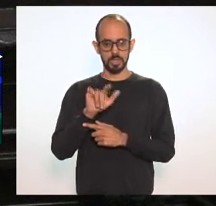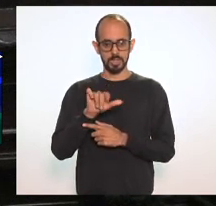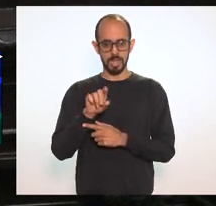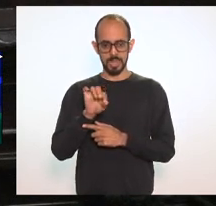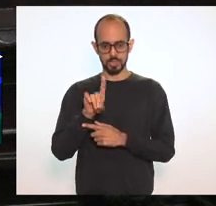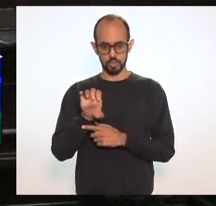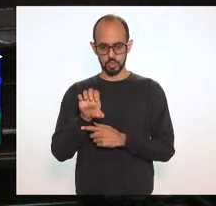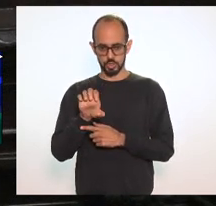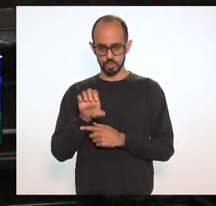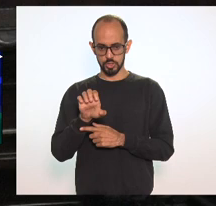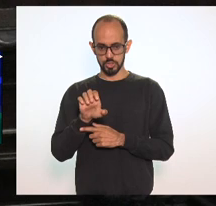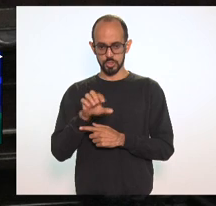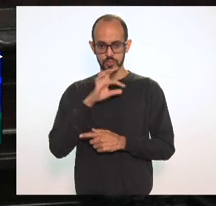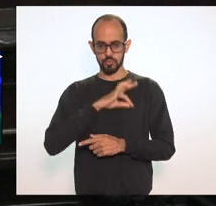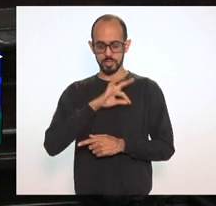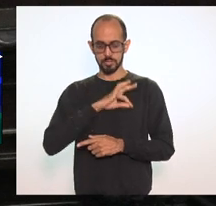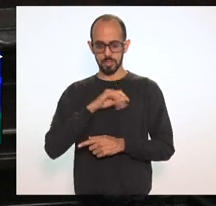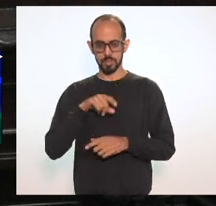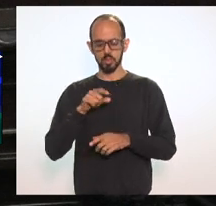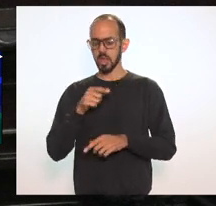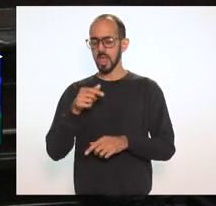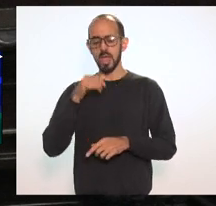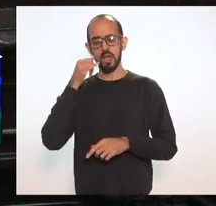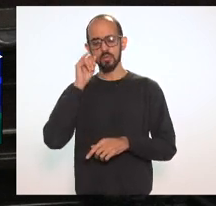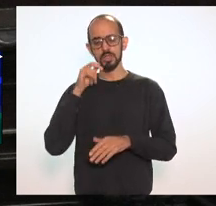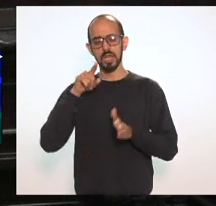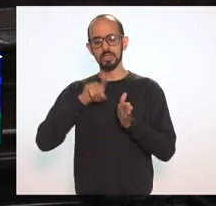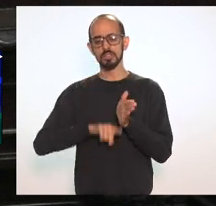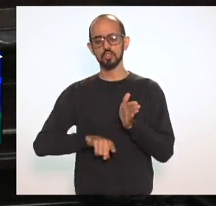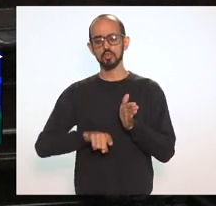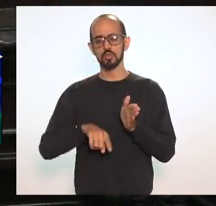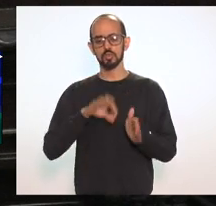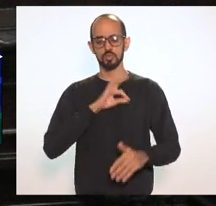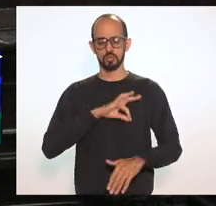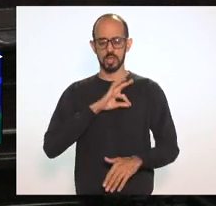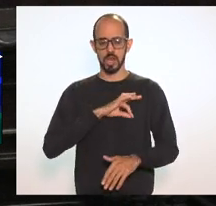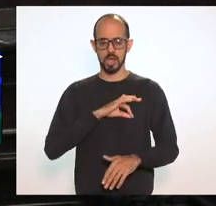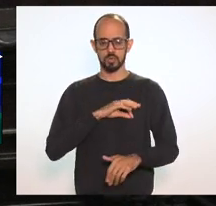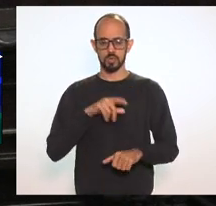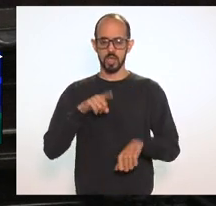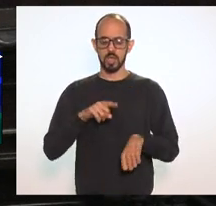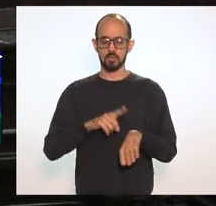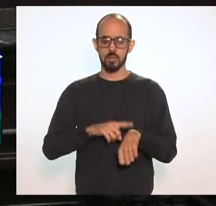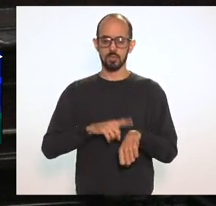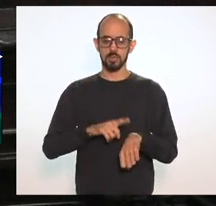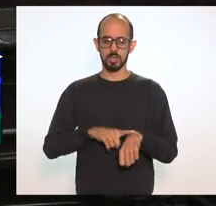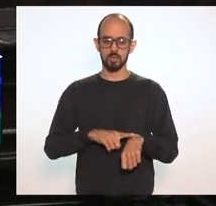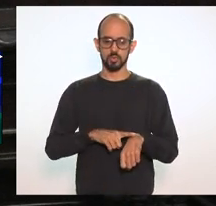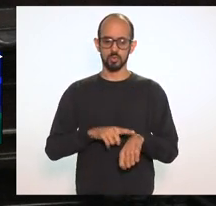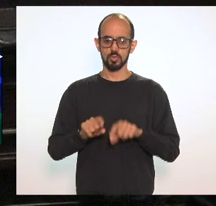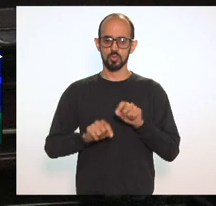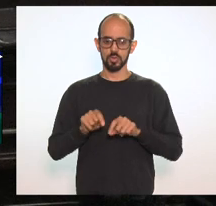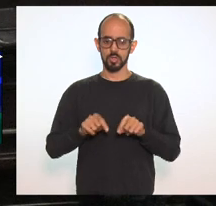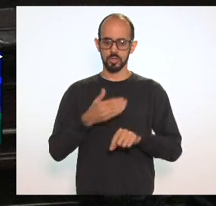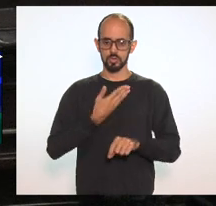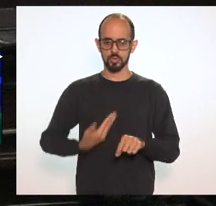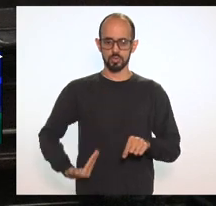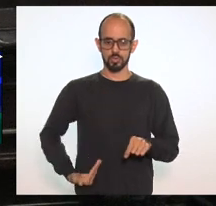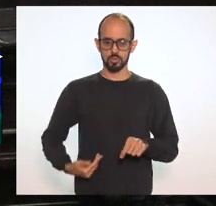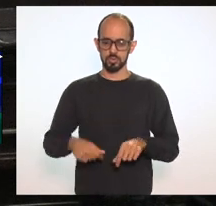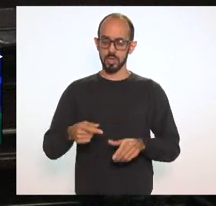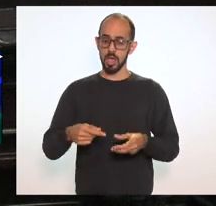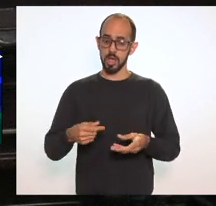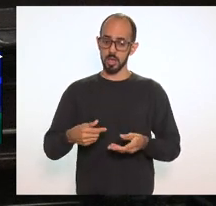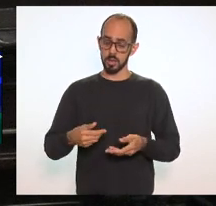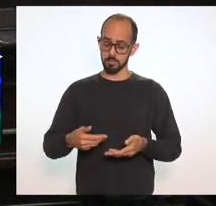Esse é um momento de exceção é o momento de emergência e chegou a hora dos agentes públicos da área